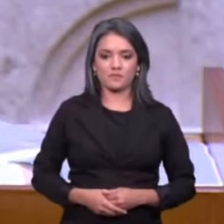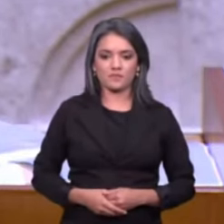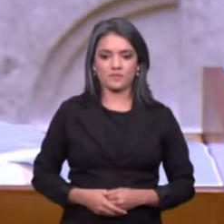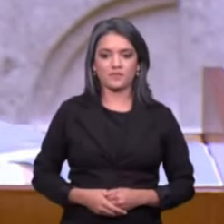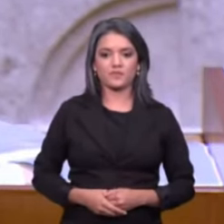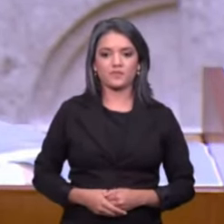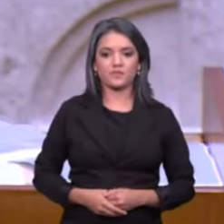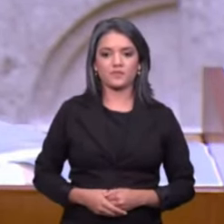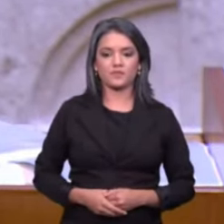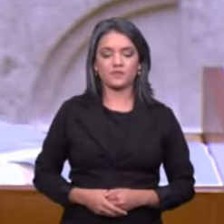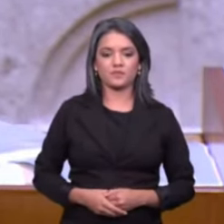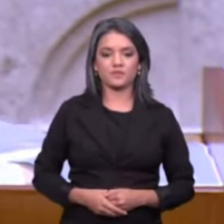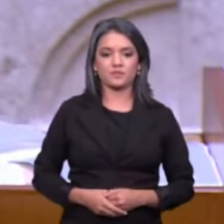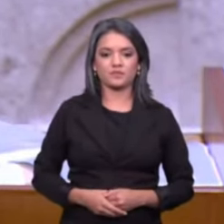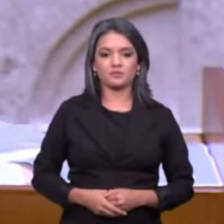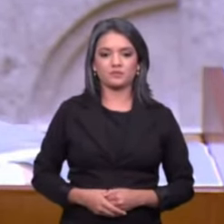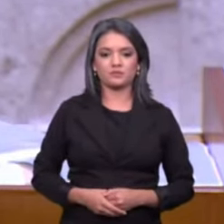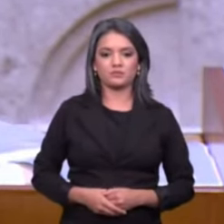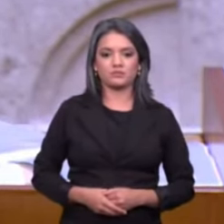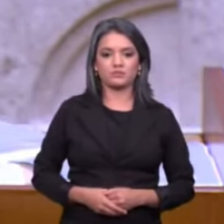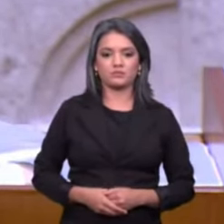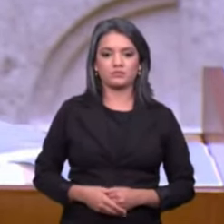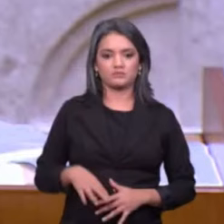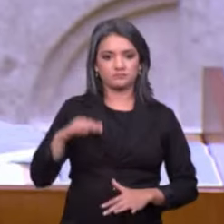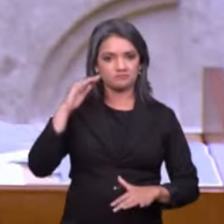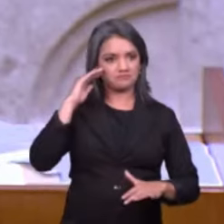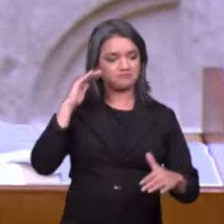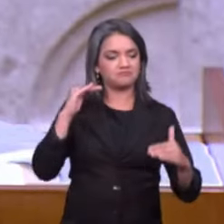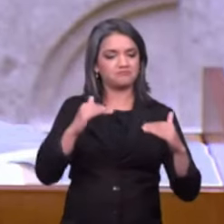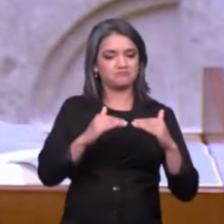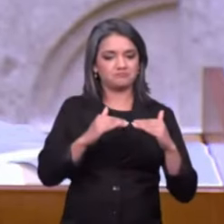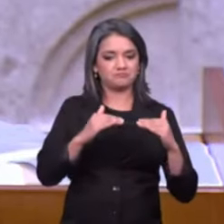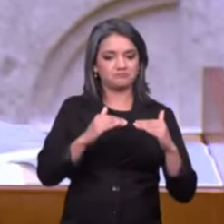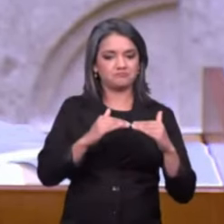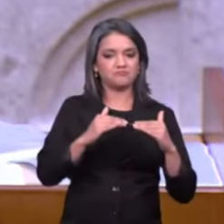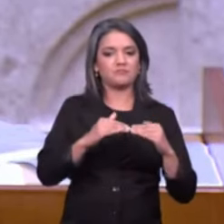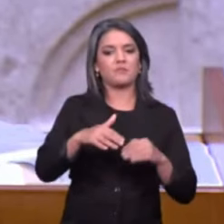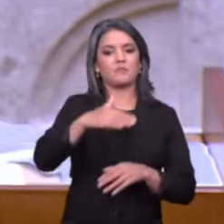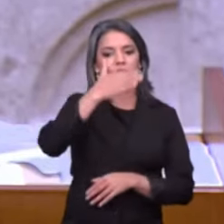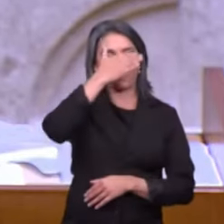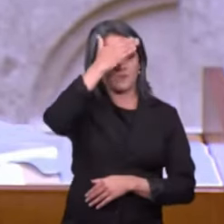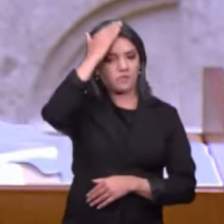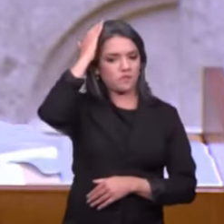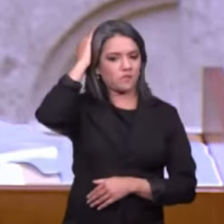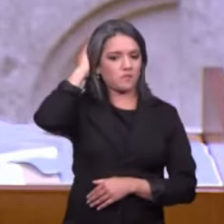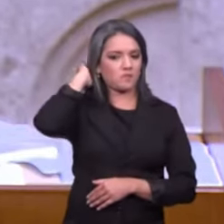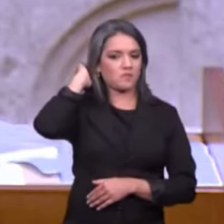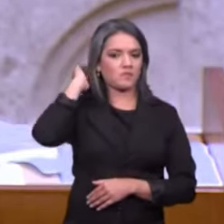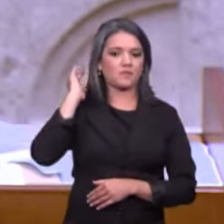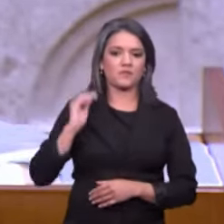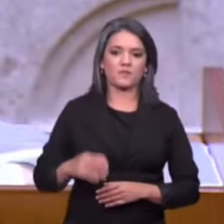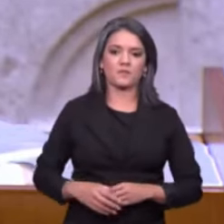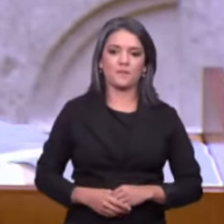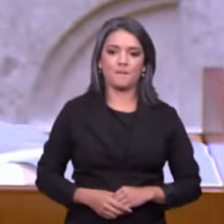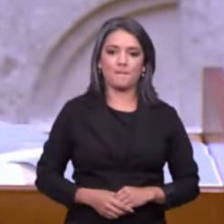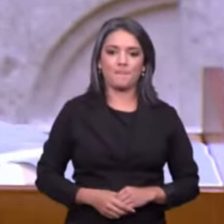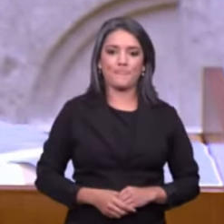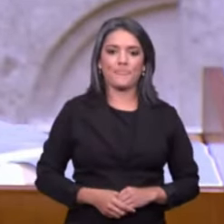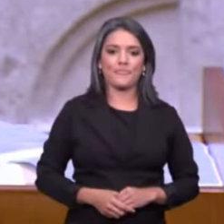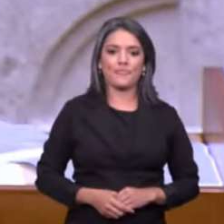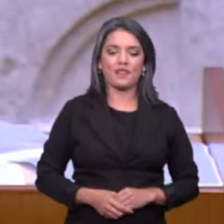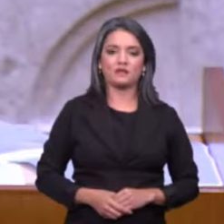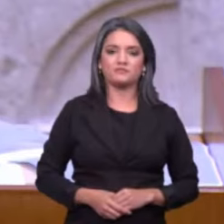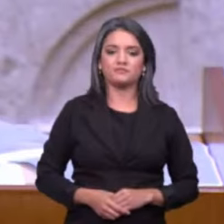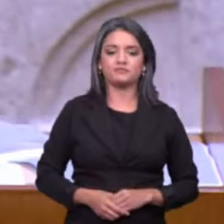acompanhou o ministro Cristiano Zanin vírgula,